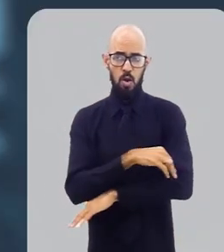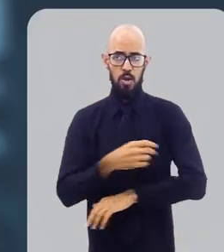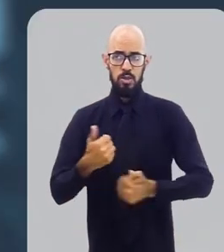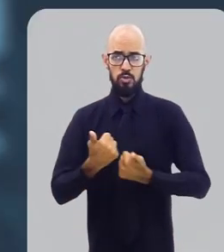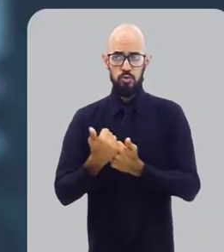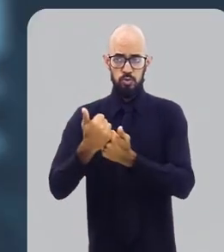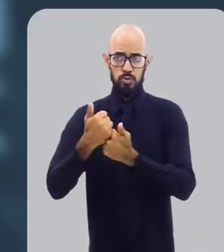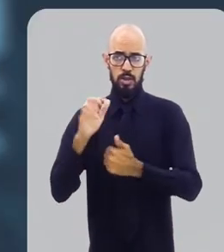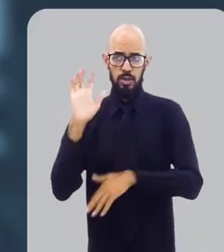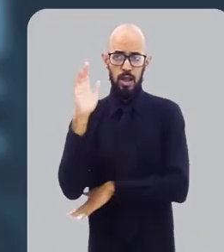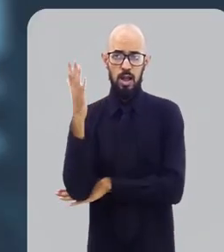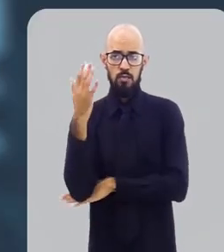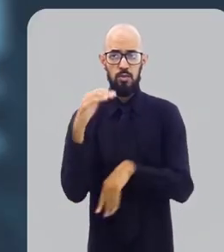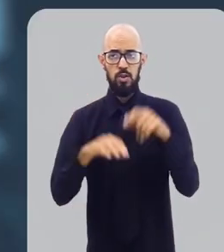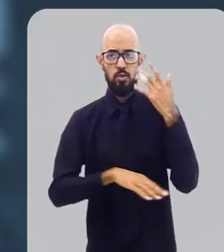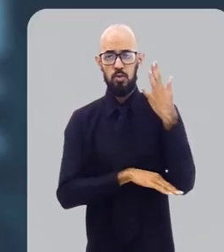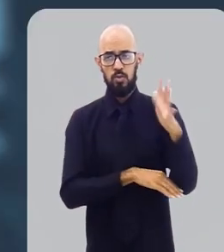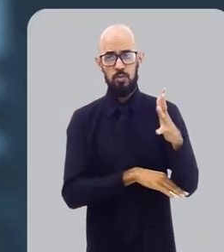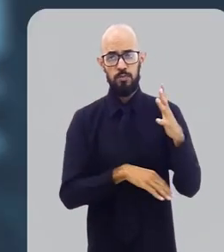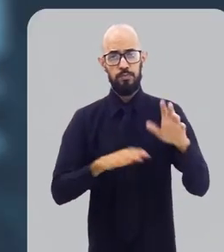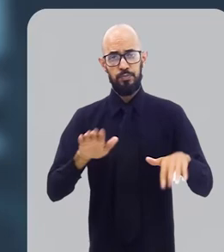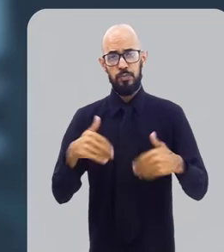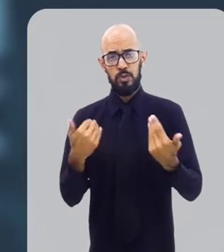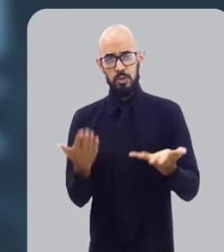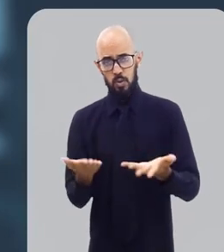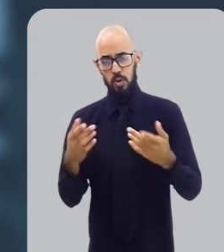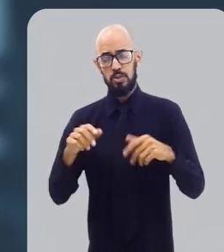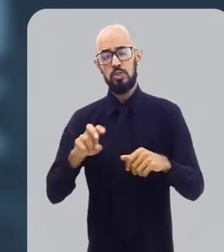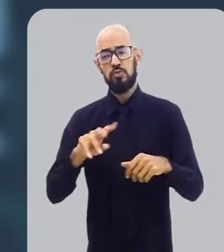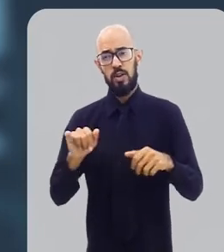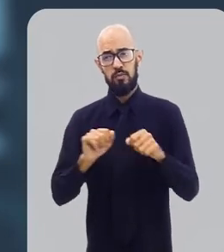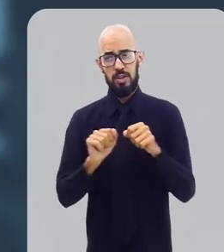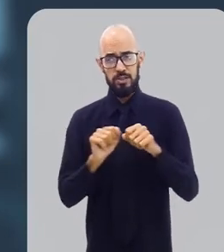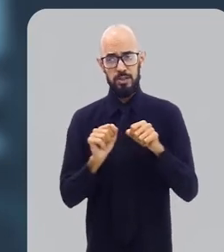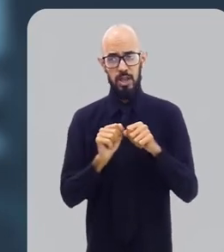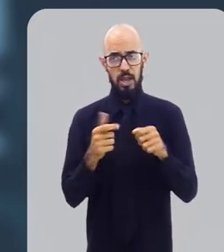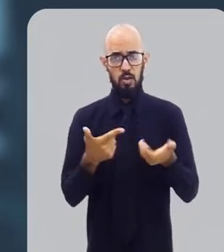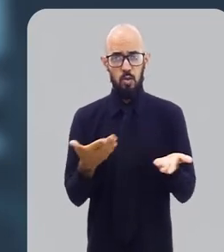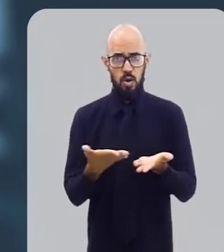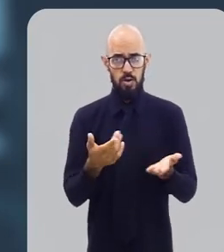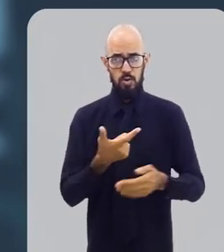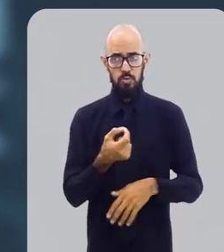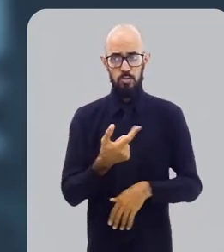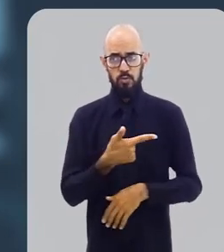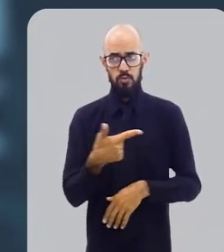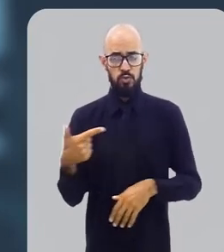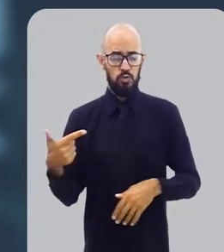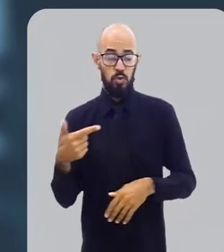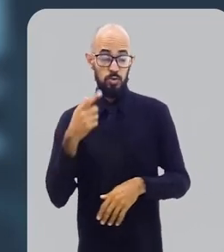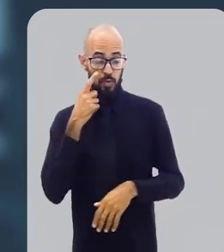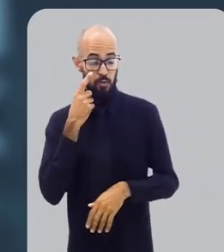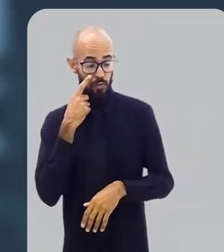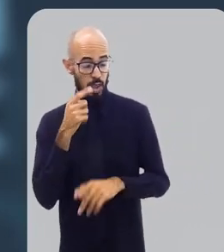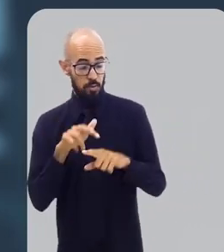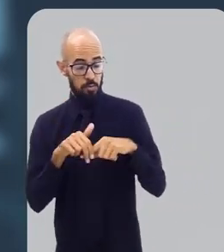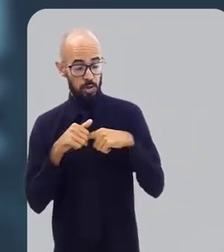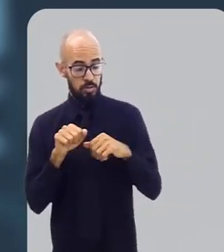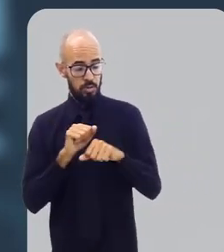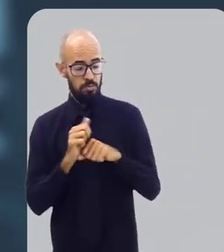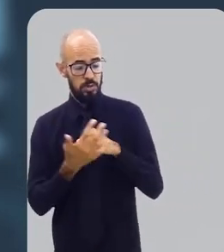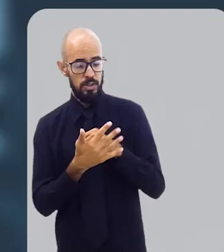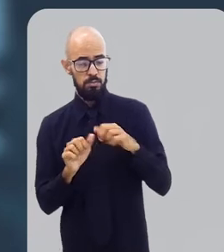moda sustentável. Então, a gente provavelmente vai ter o evento esse ano, vamos ver, porque ainda está nesse estado aí, meio da pandemia,